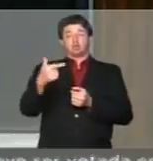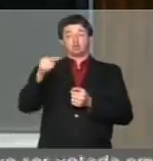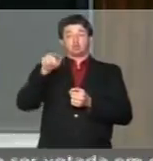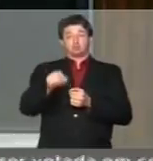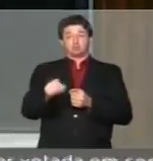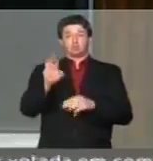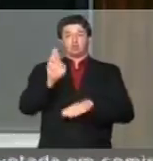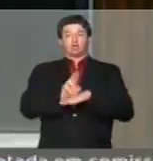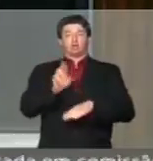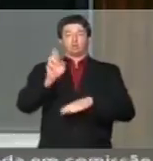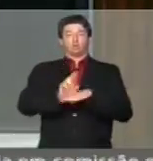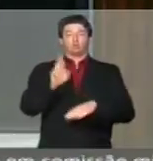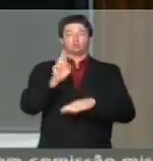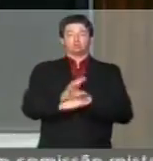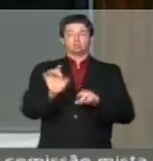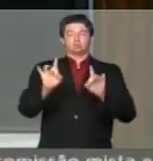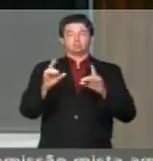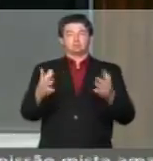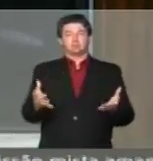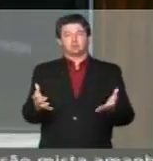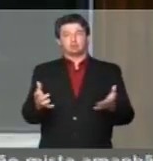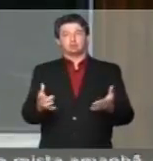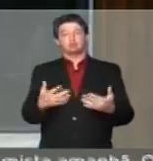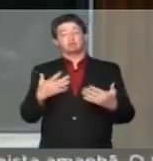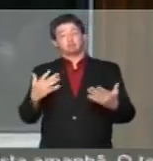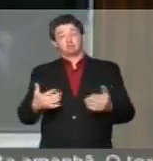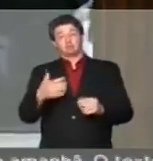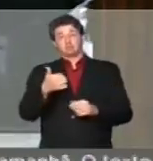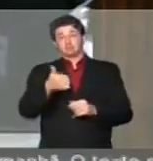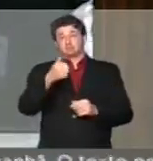452.700 recursos especiais, dos quais